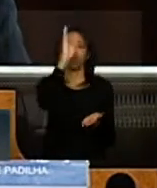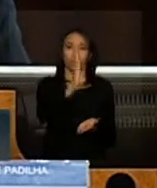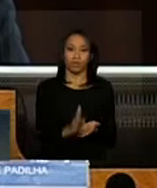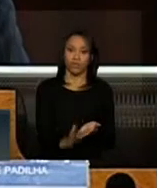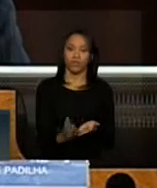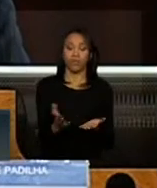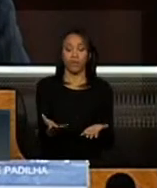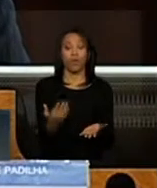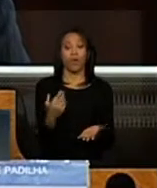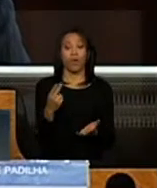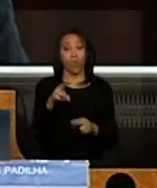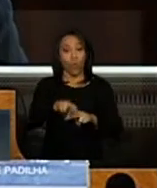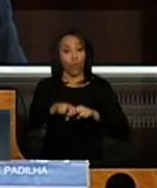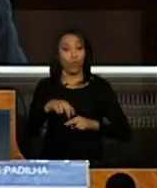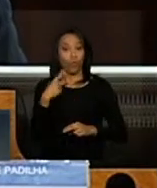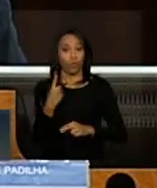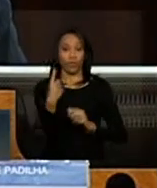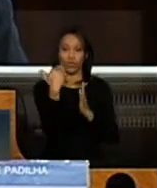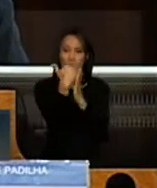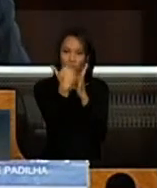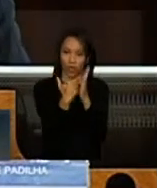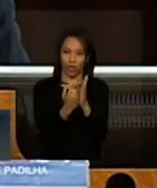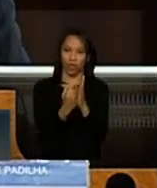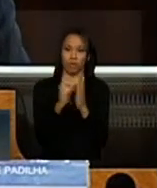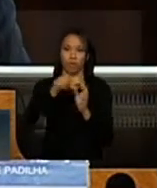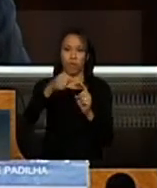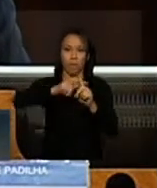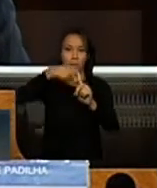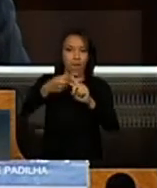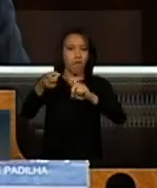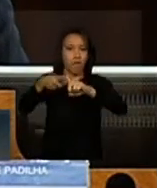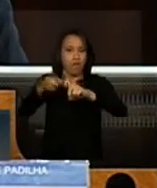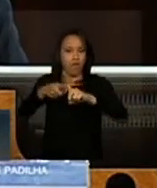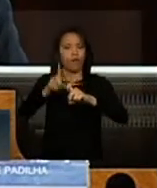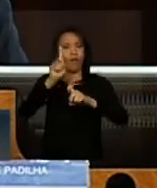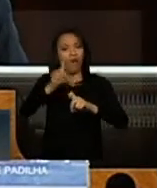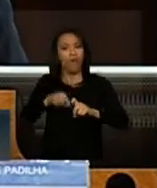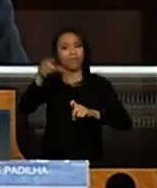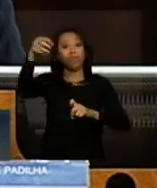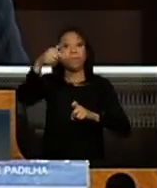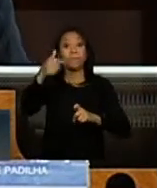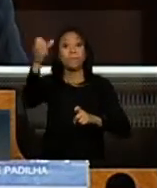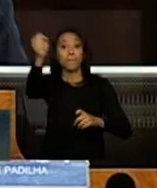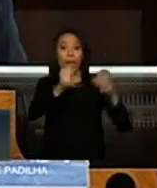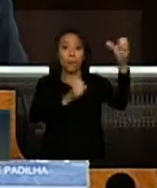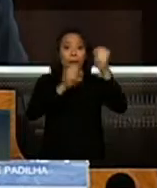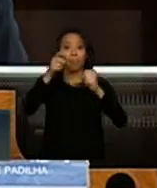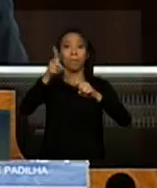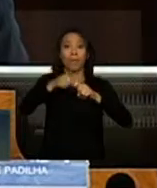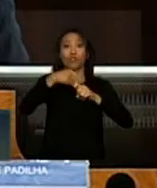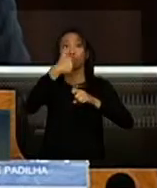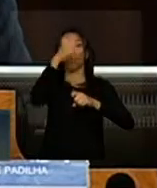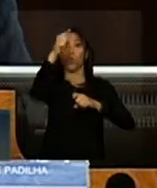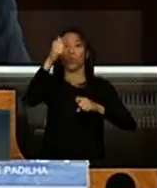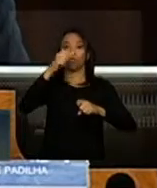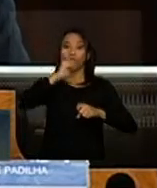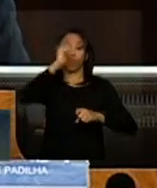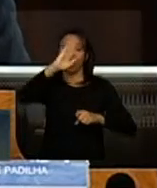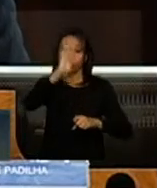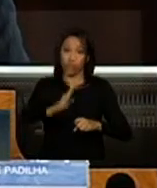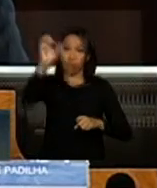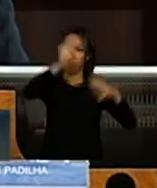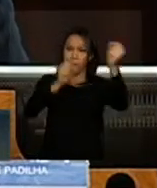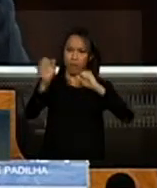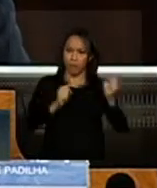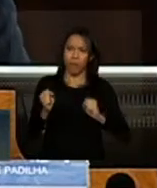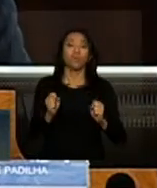um dos motivos do programa Mais Médicos, inclusive da ideia de trazer médicos de outros países, foi exatamente para